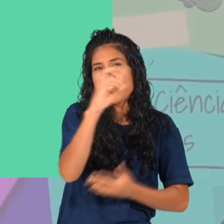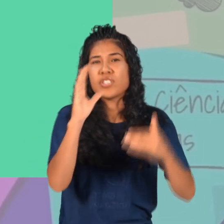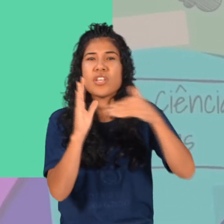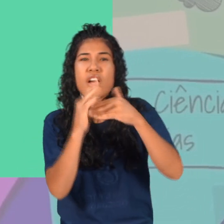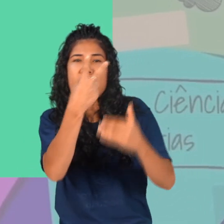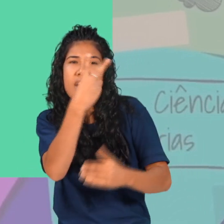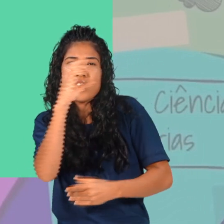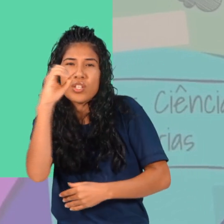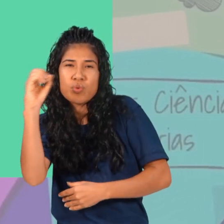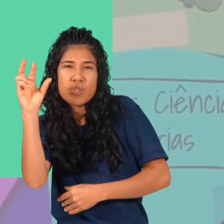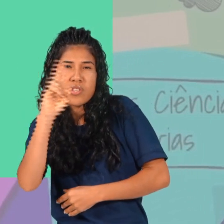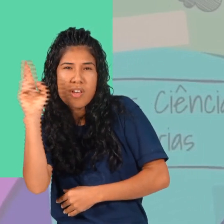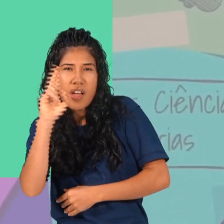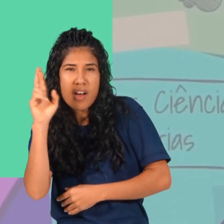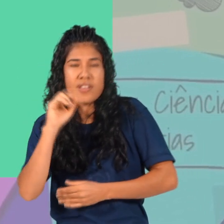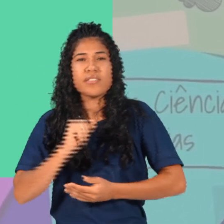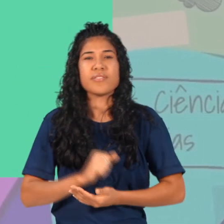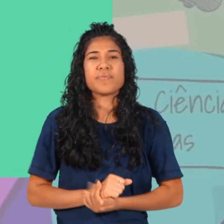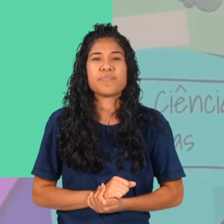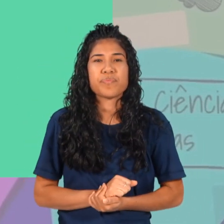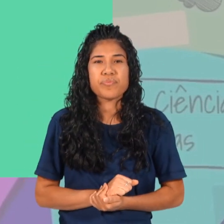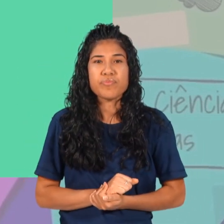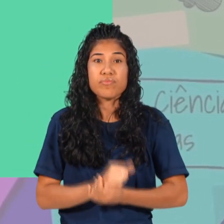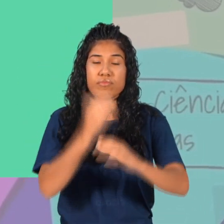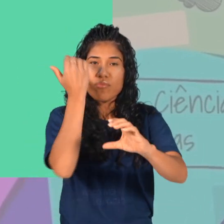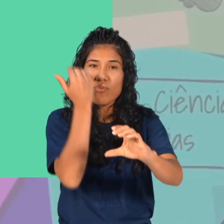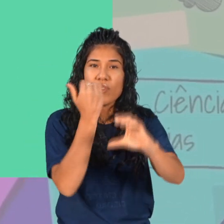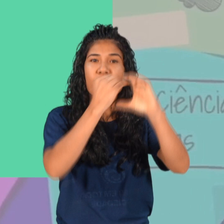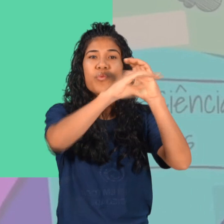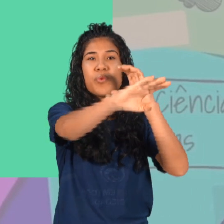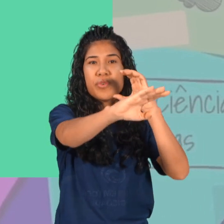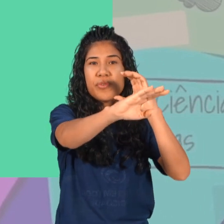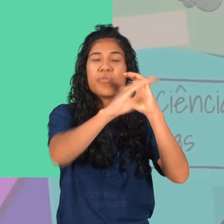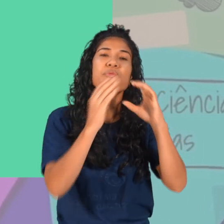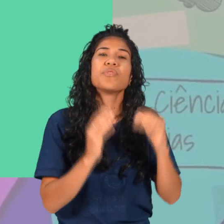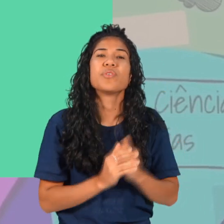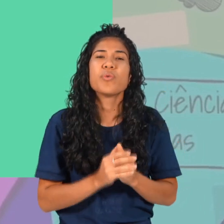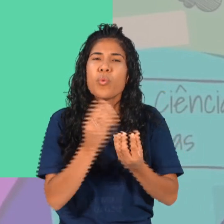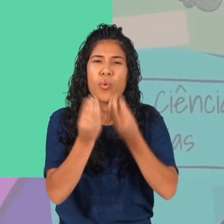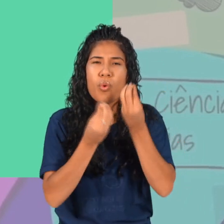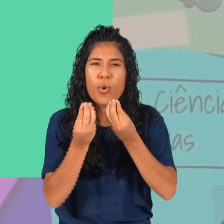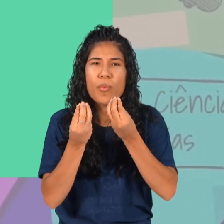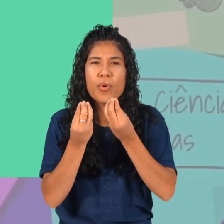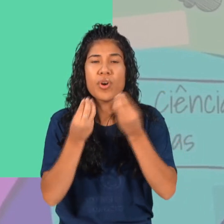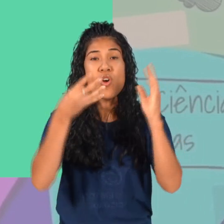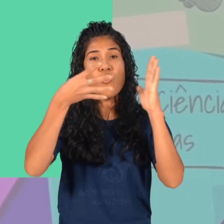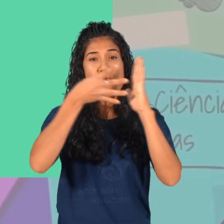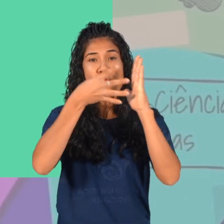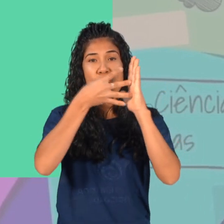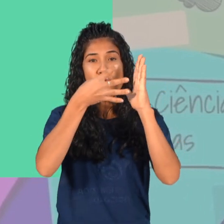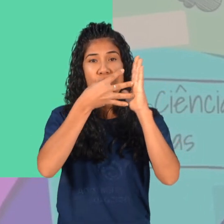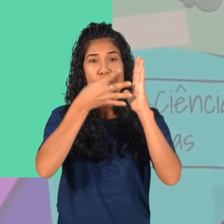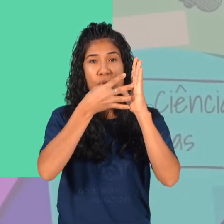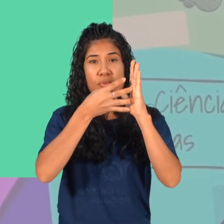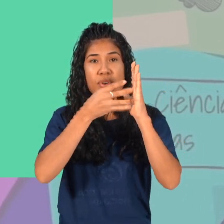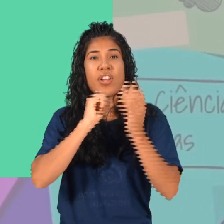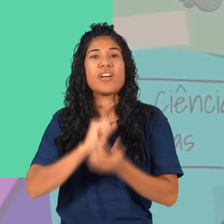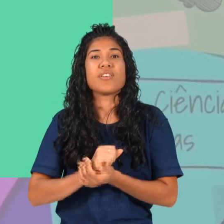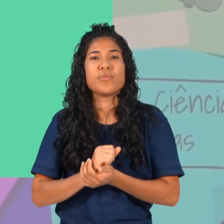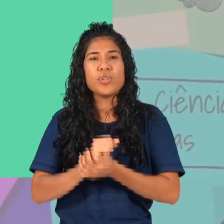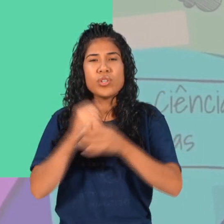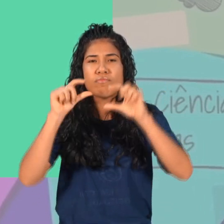a R 200 o envio deve ser feito através de um formulário disponível no site do